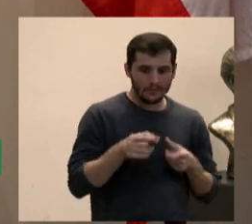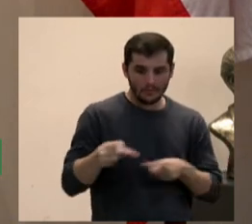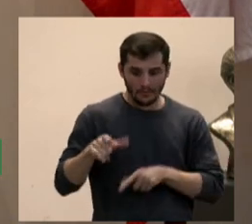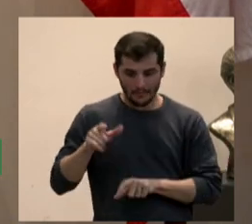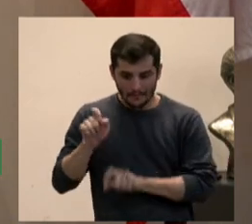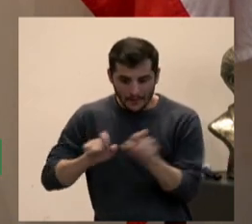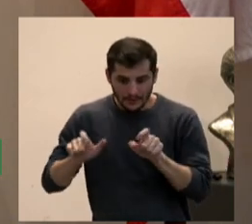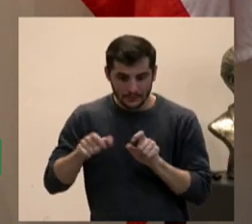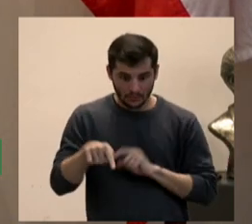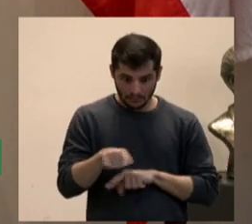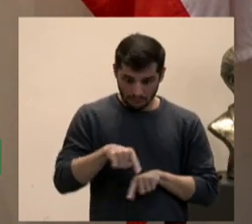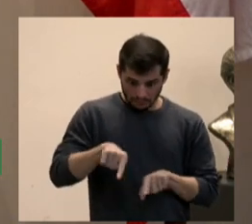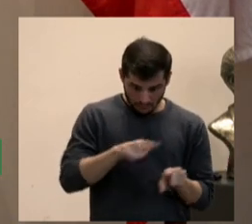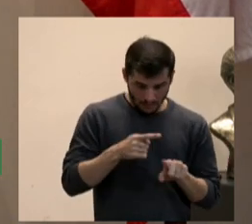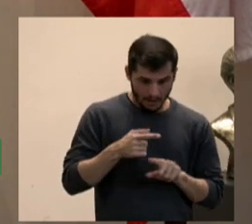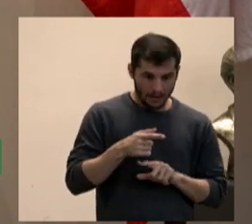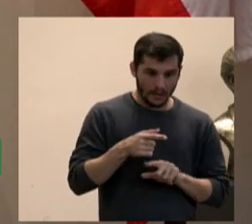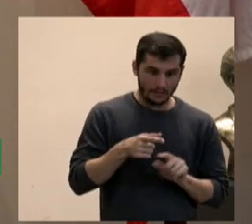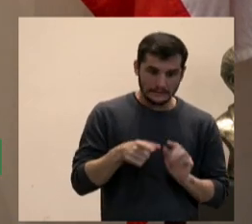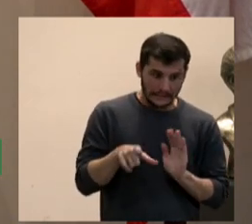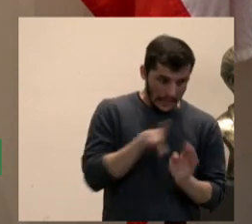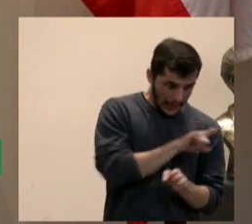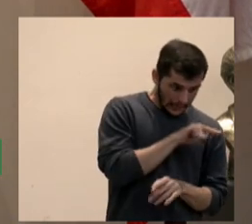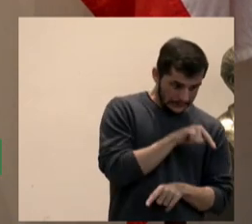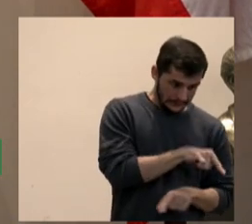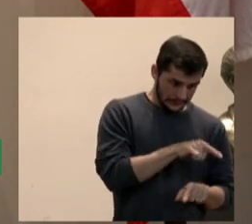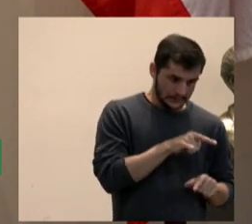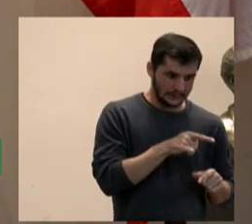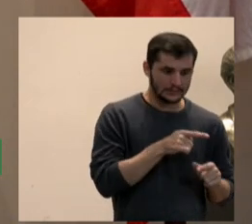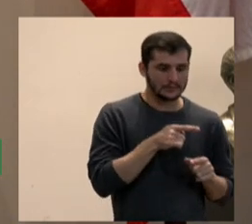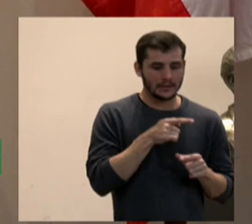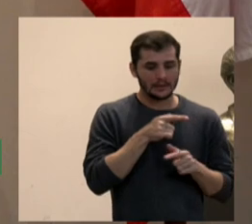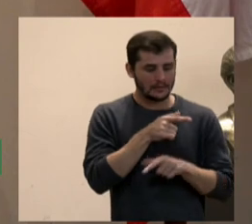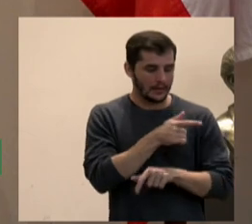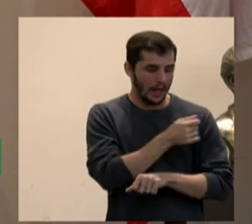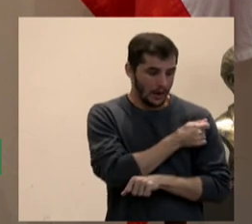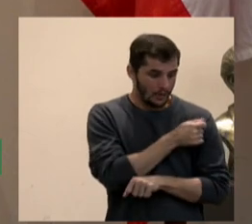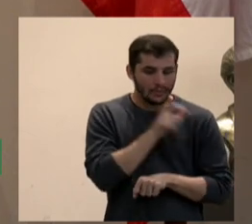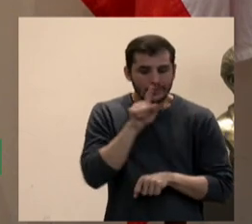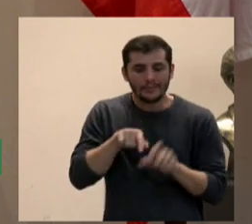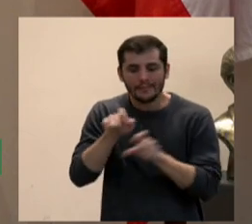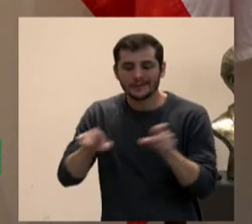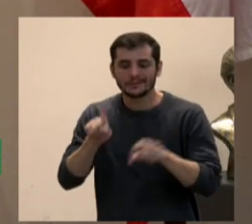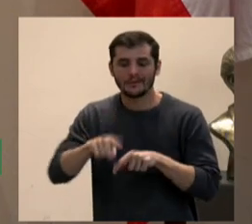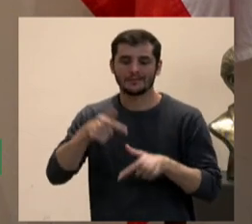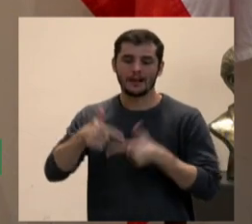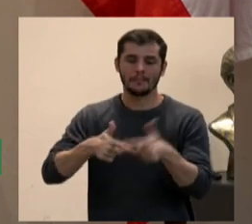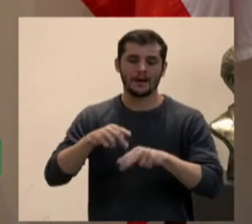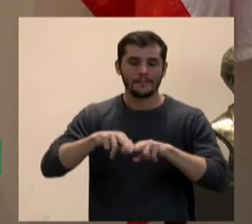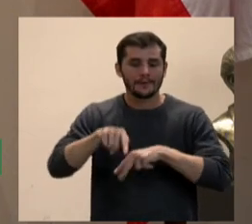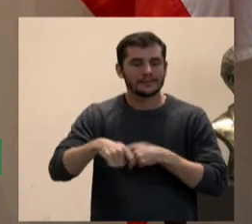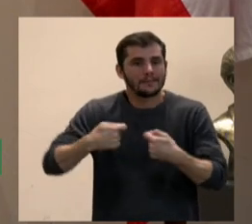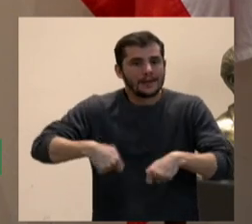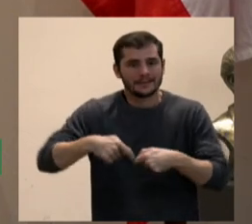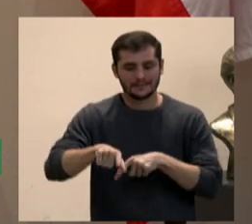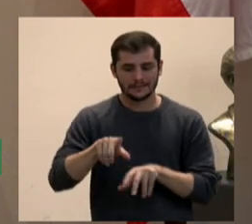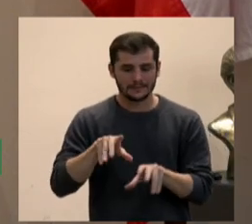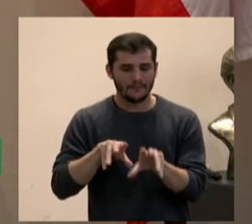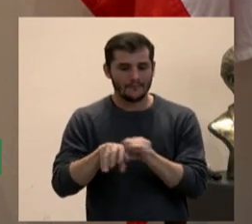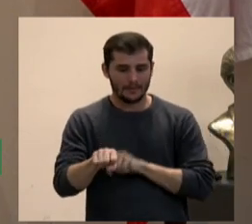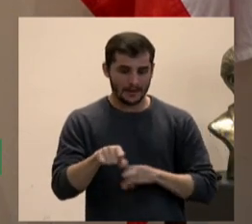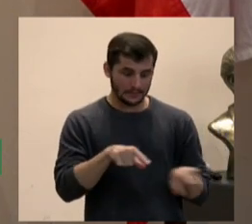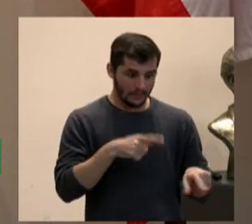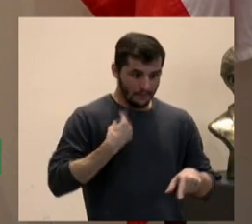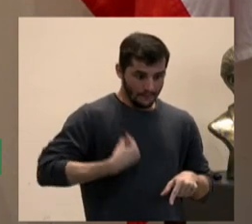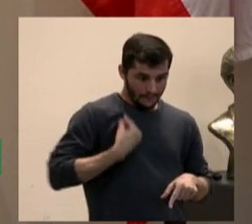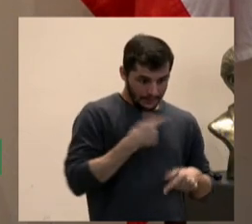são trabalhadores e trabalhadoras. Portanto, uma educação que lhes diga a respeito tem que ter o trabalho como